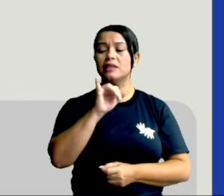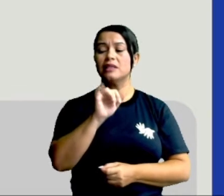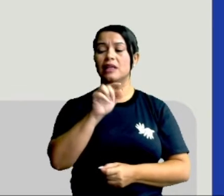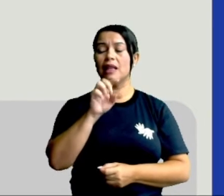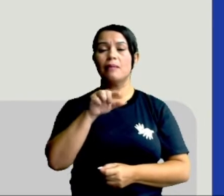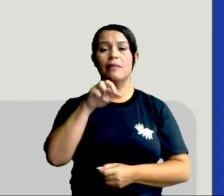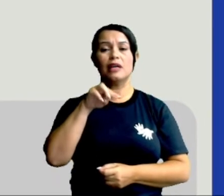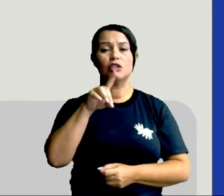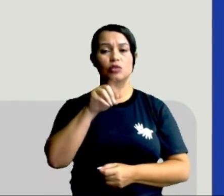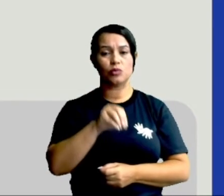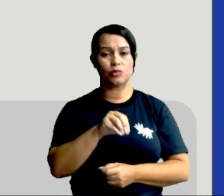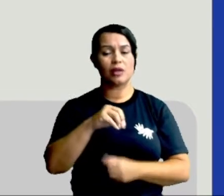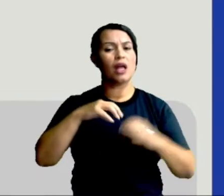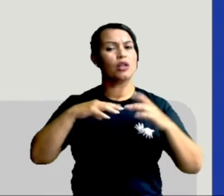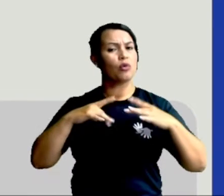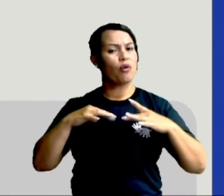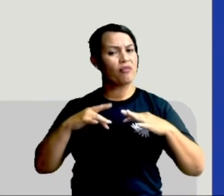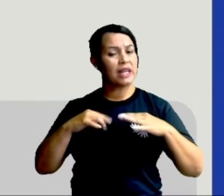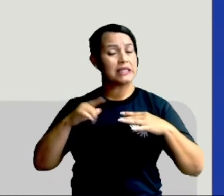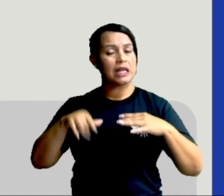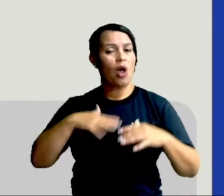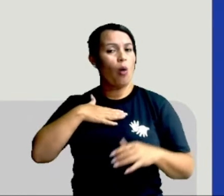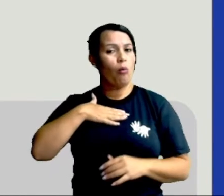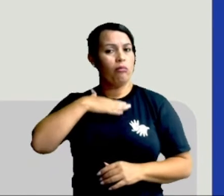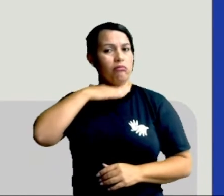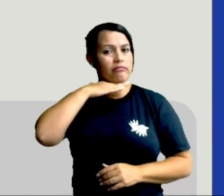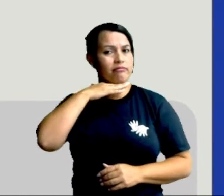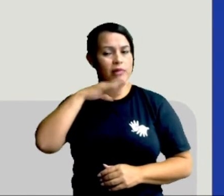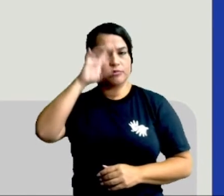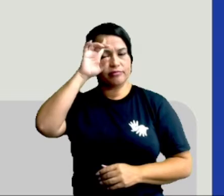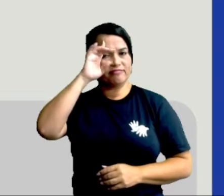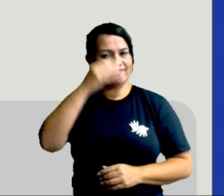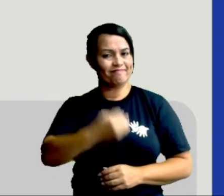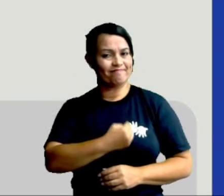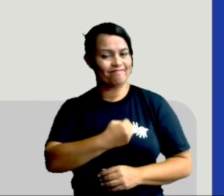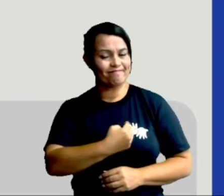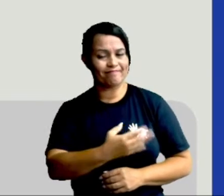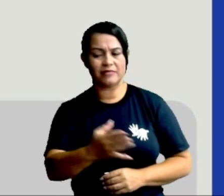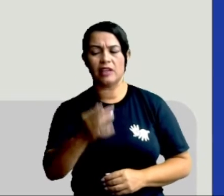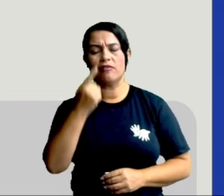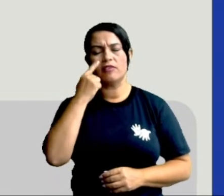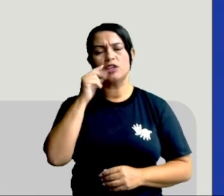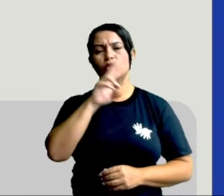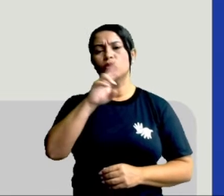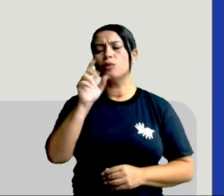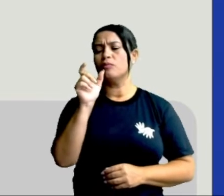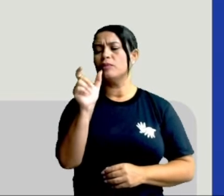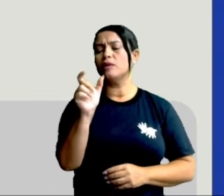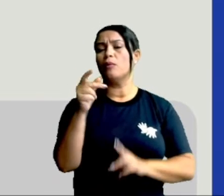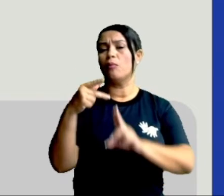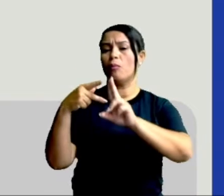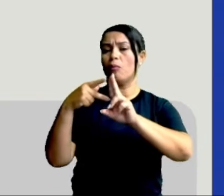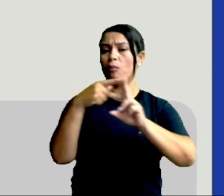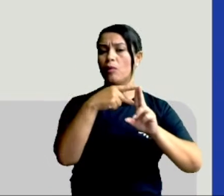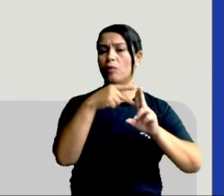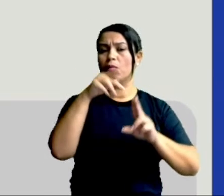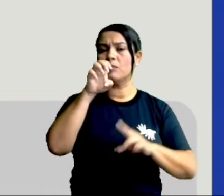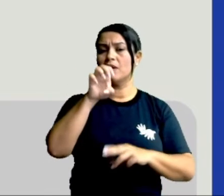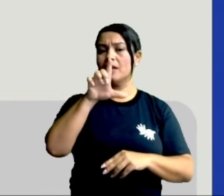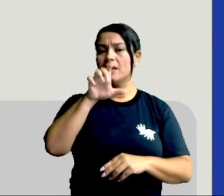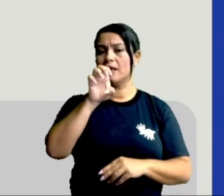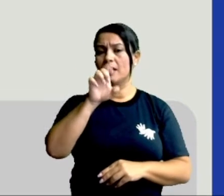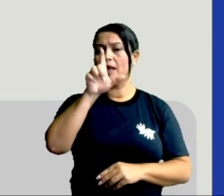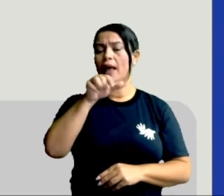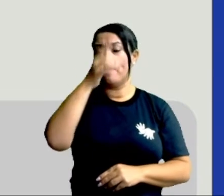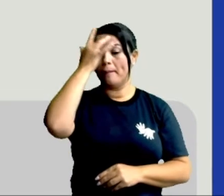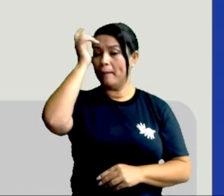tirou férias. Ele não suportava mais a sua rotina. Veja que o pronome ele, que é um pronome pessoal, não